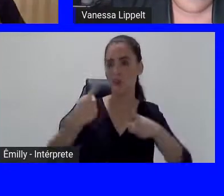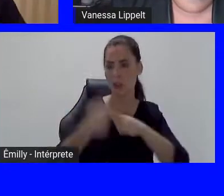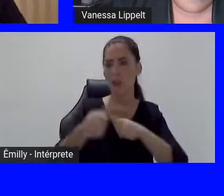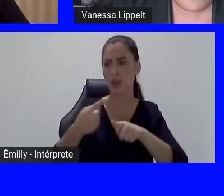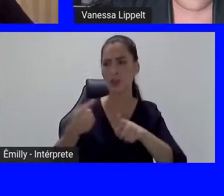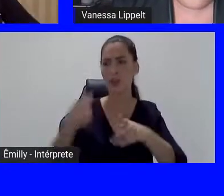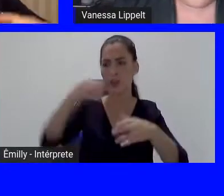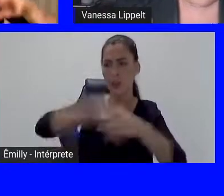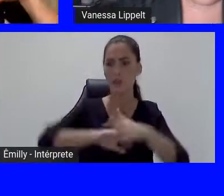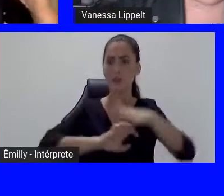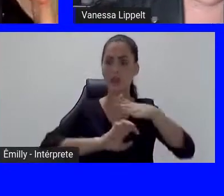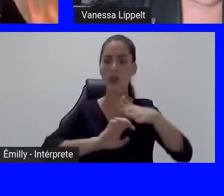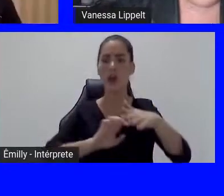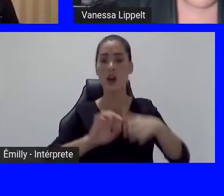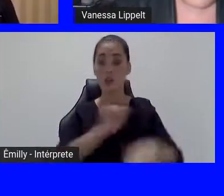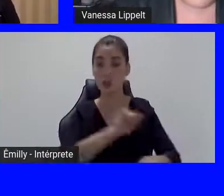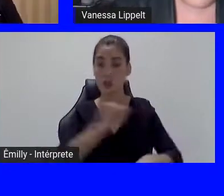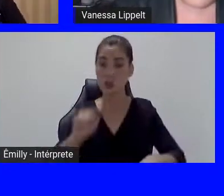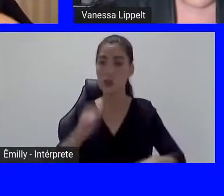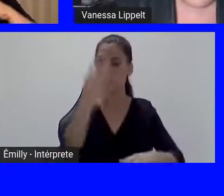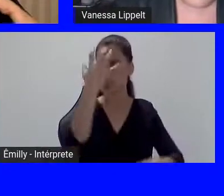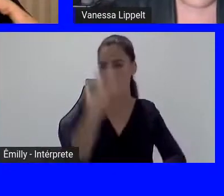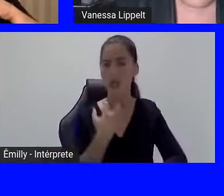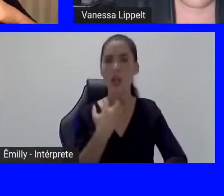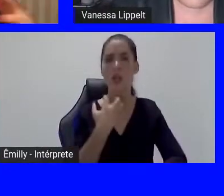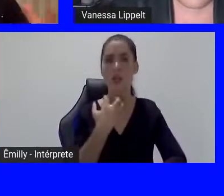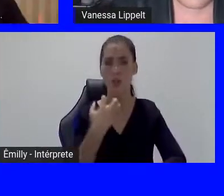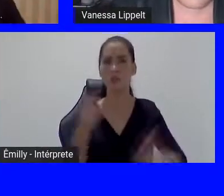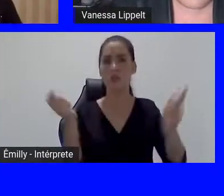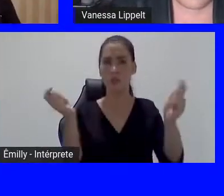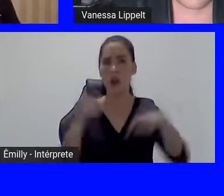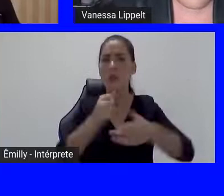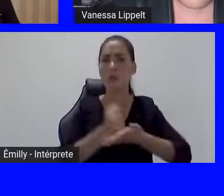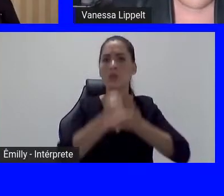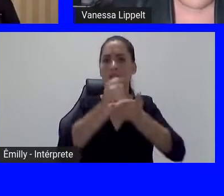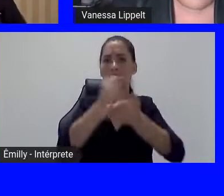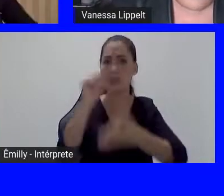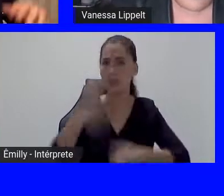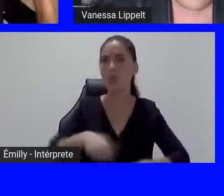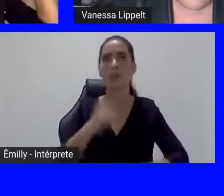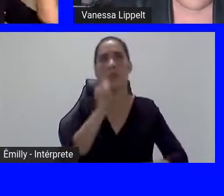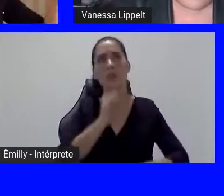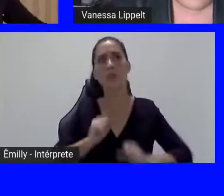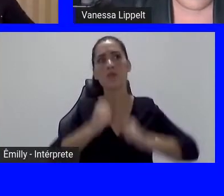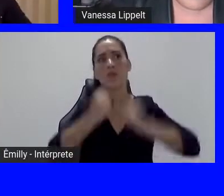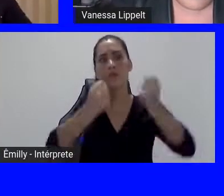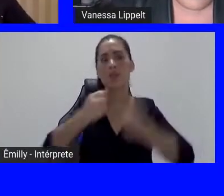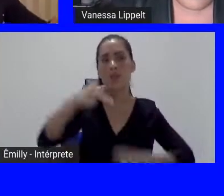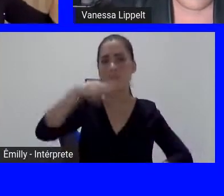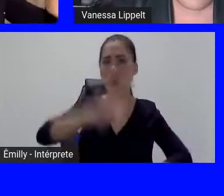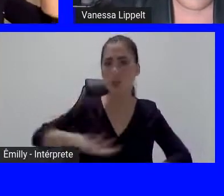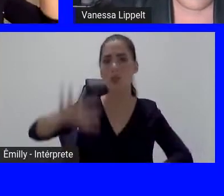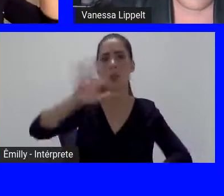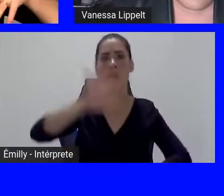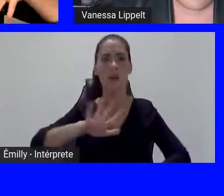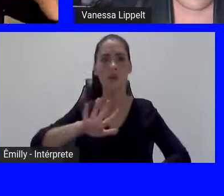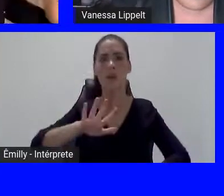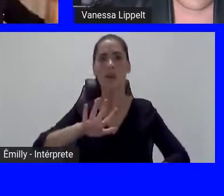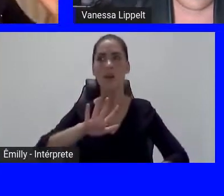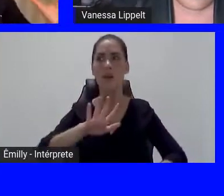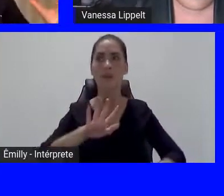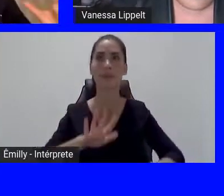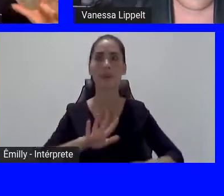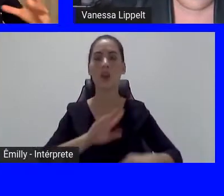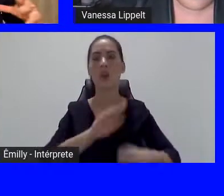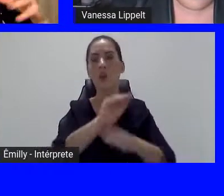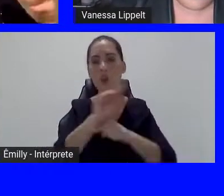área da segurança pública, de soberania nacional, na defesa nacional, no cuidado com o meio ambiente, que são os maiores,